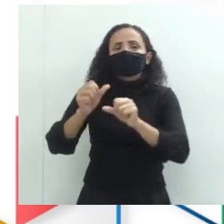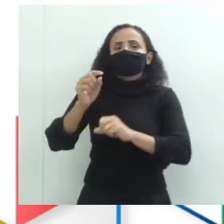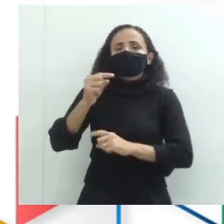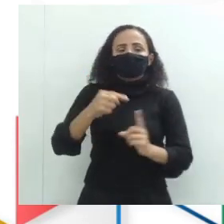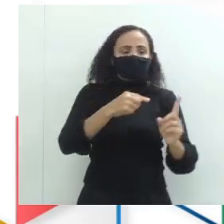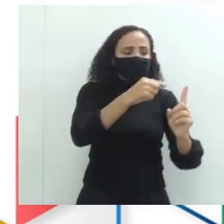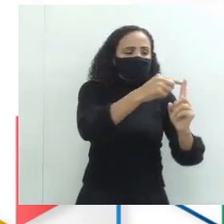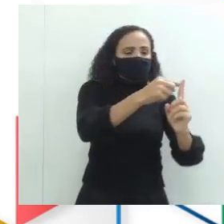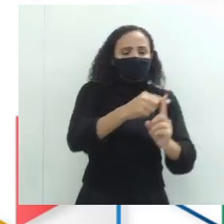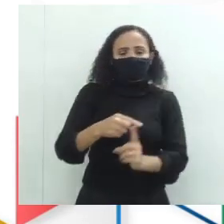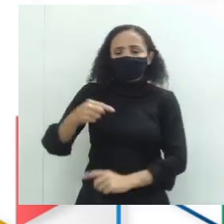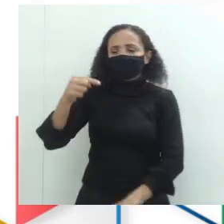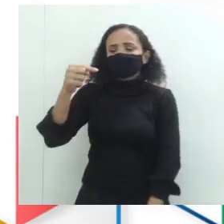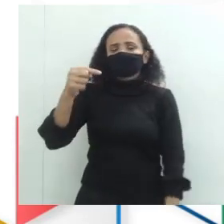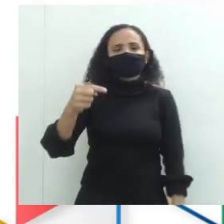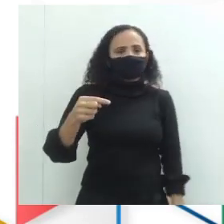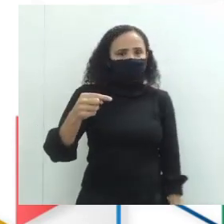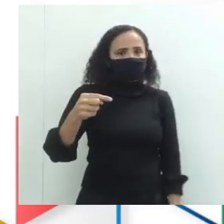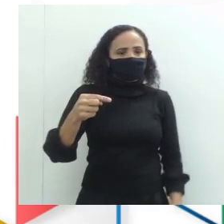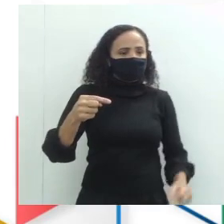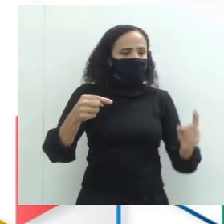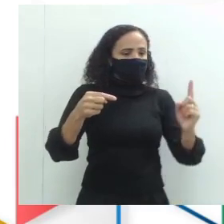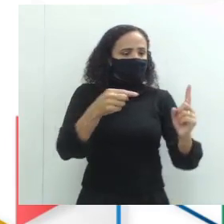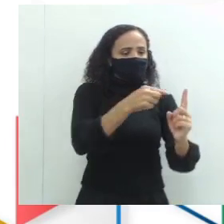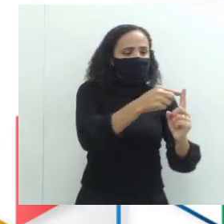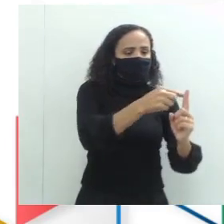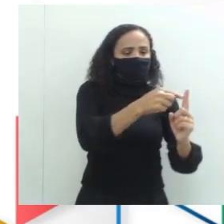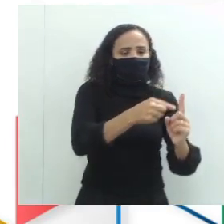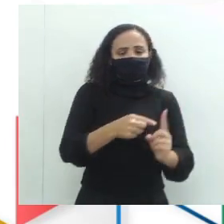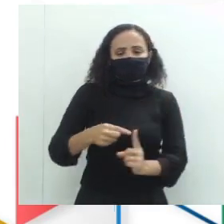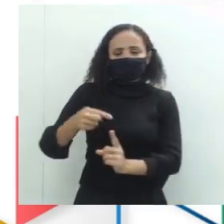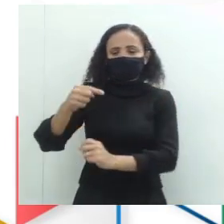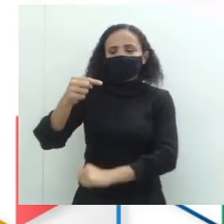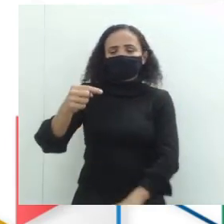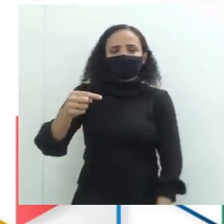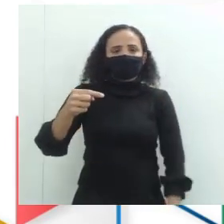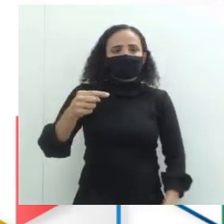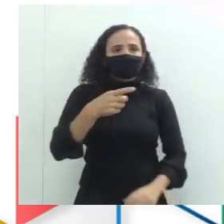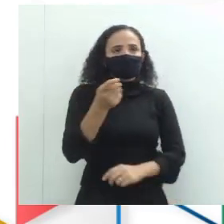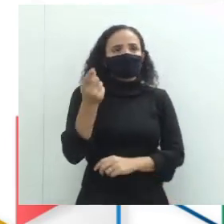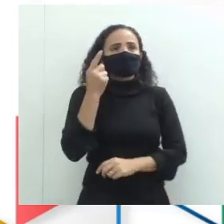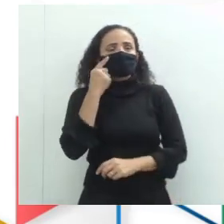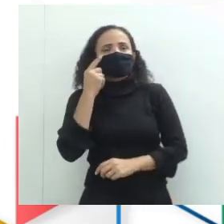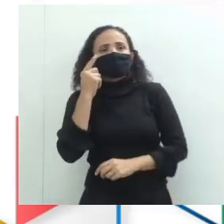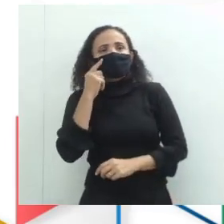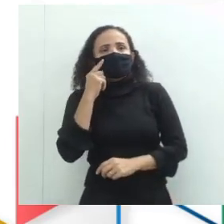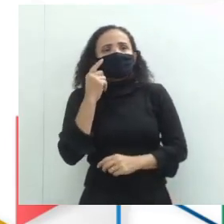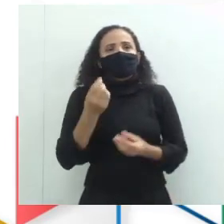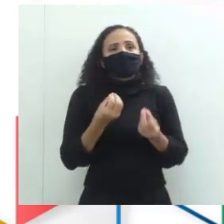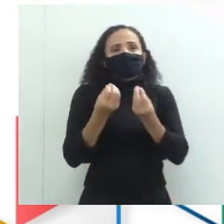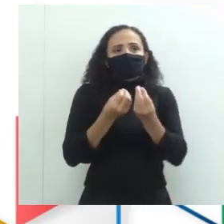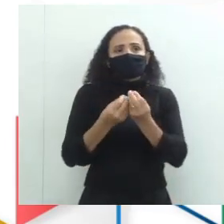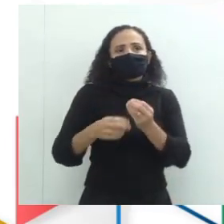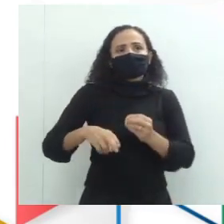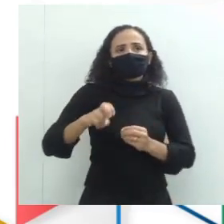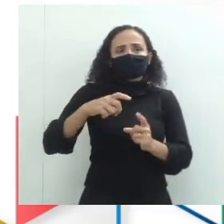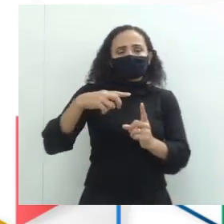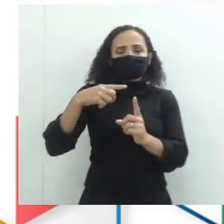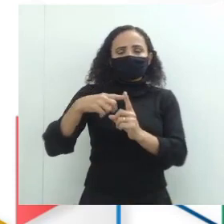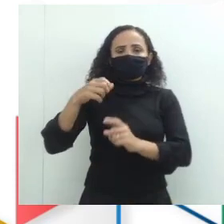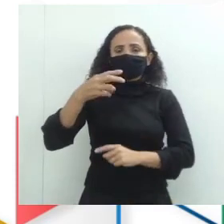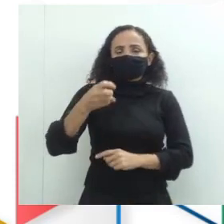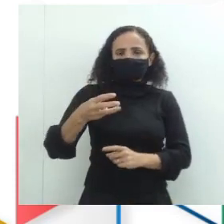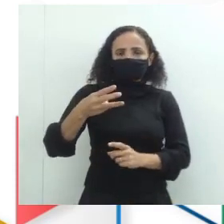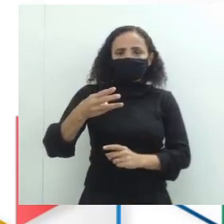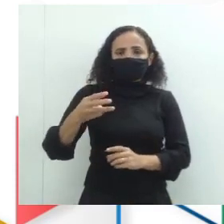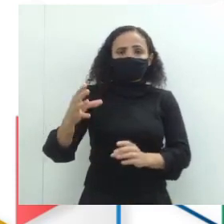ó. Cancelou de um lado só, tá errado. E aí ficou igual a 16. 5 mais 3, 8, que não era